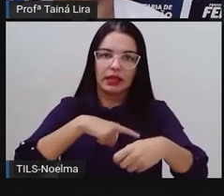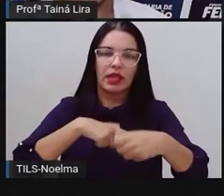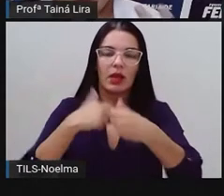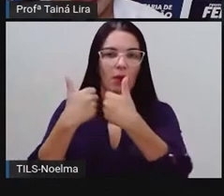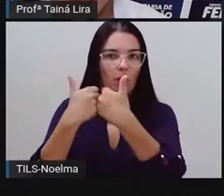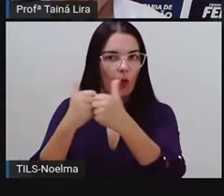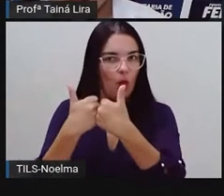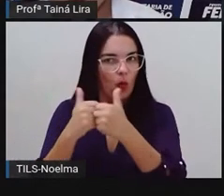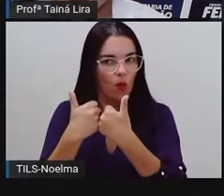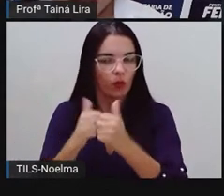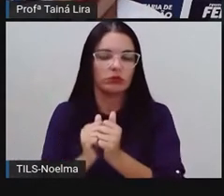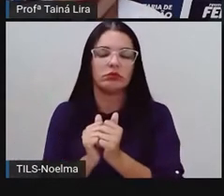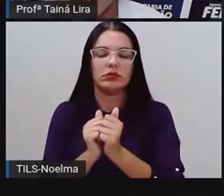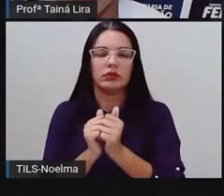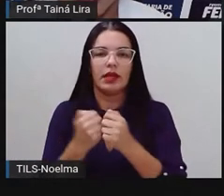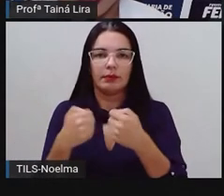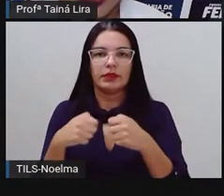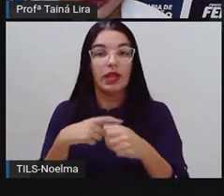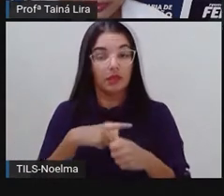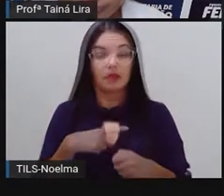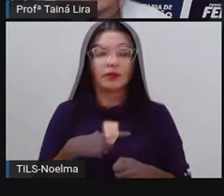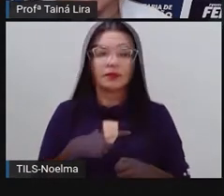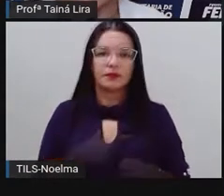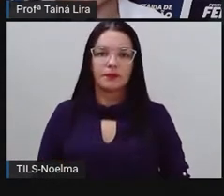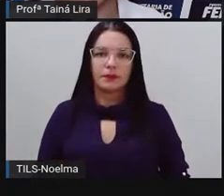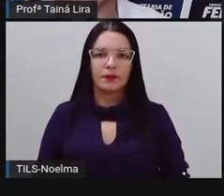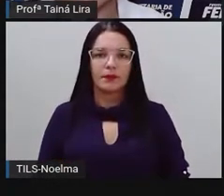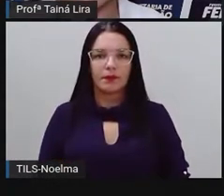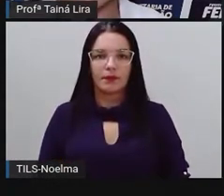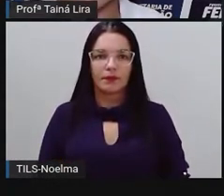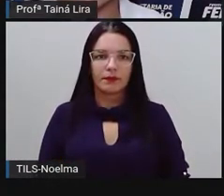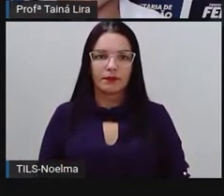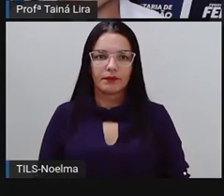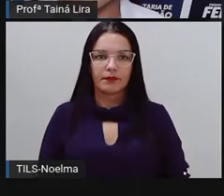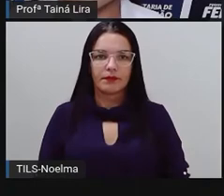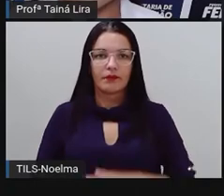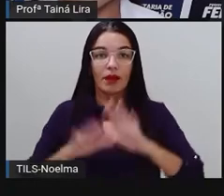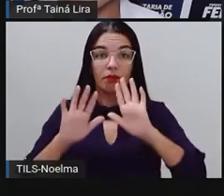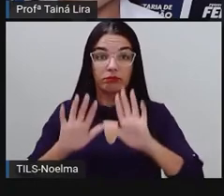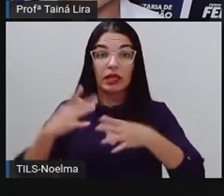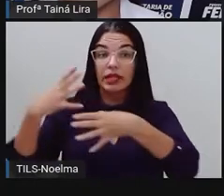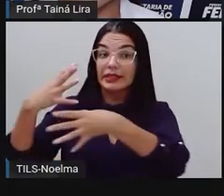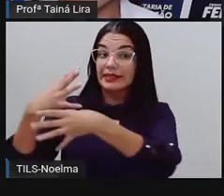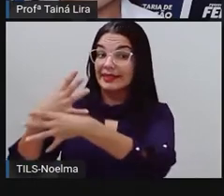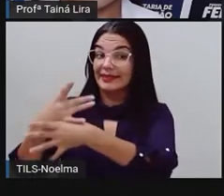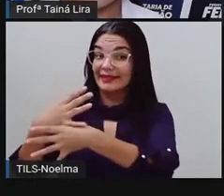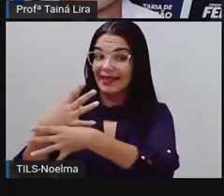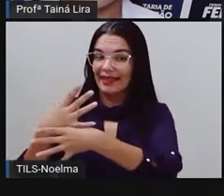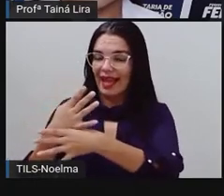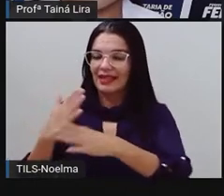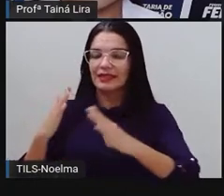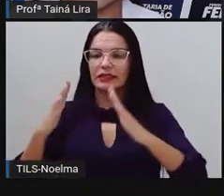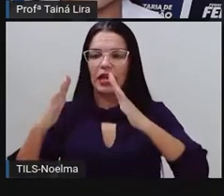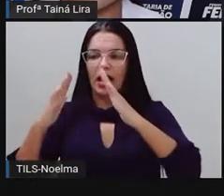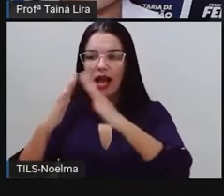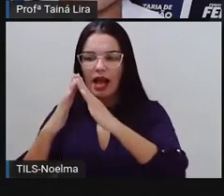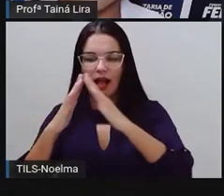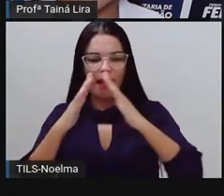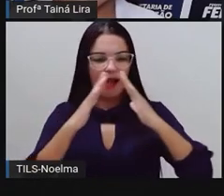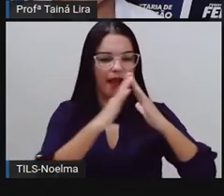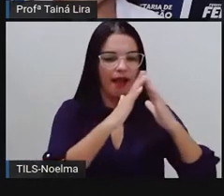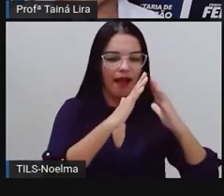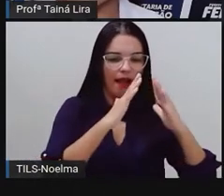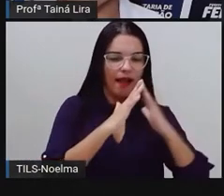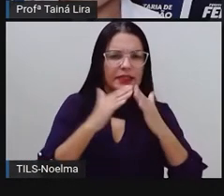transporte Então a gente tem esse transporte certo nas cidades as moradias são construídas bem próximas umas das outras